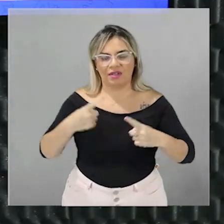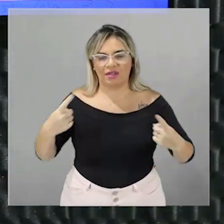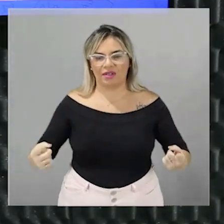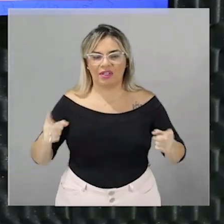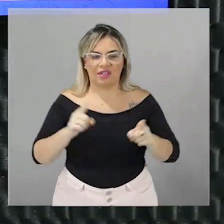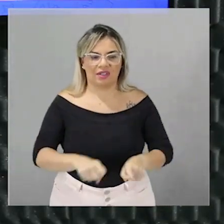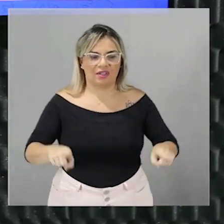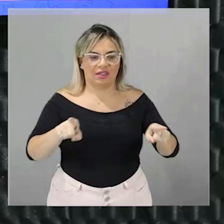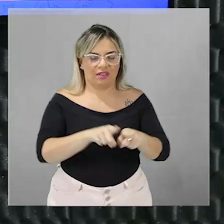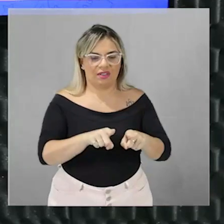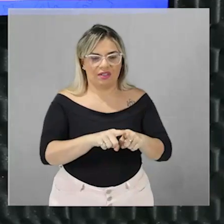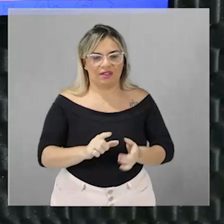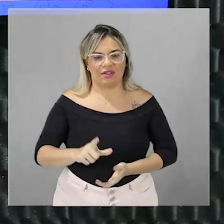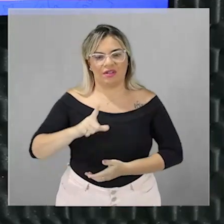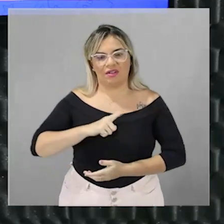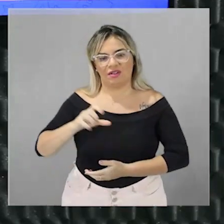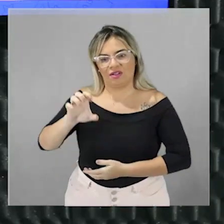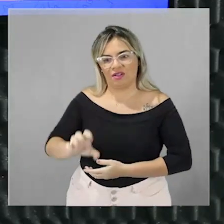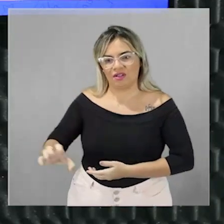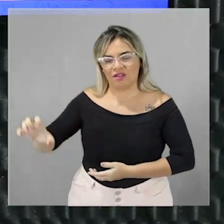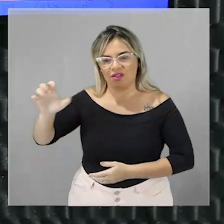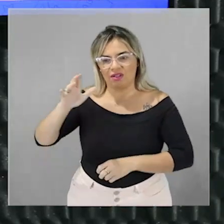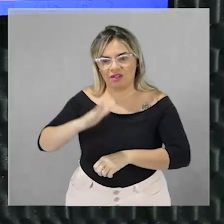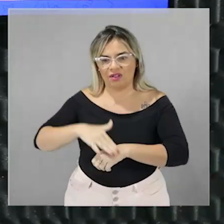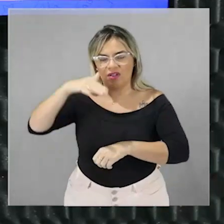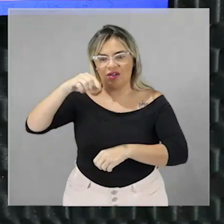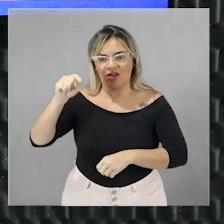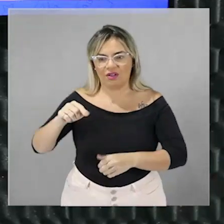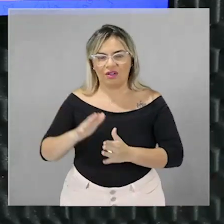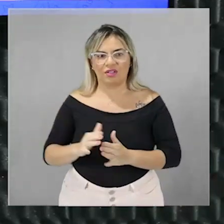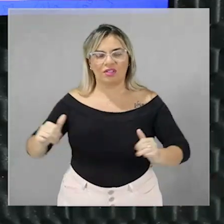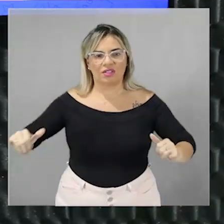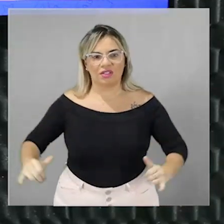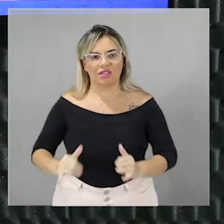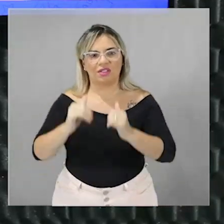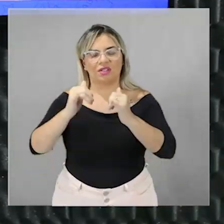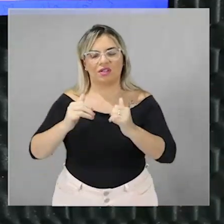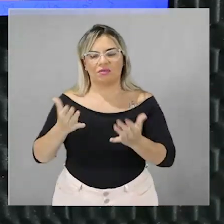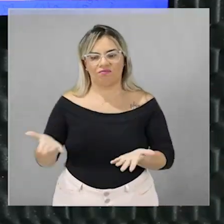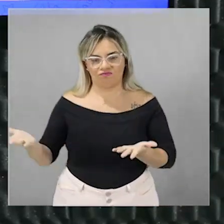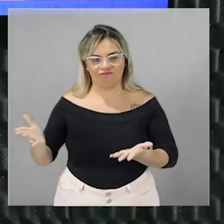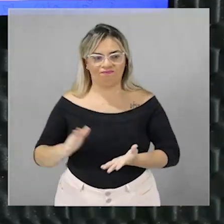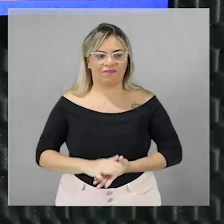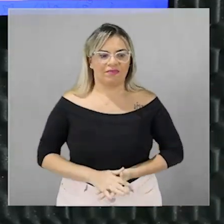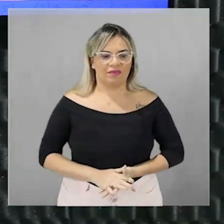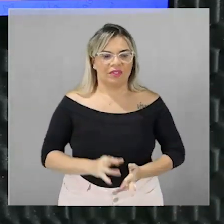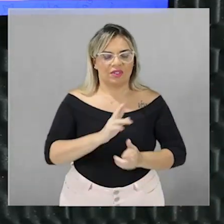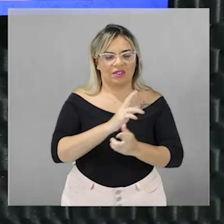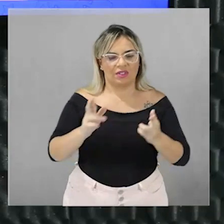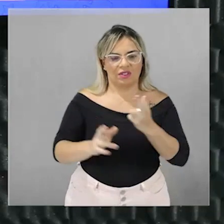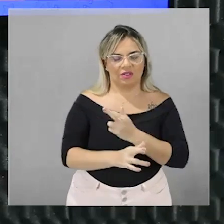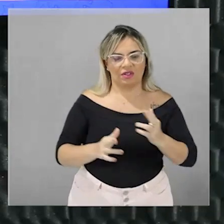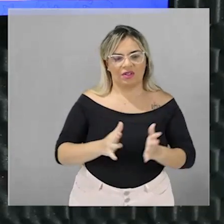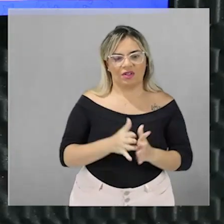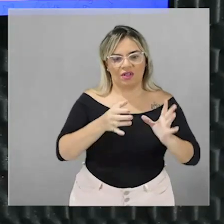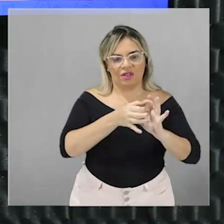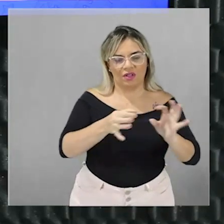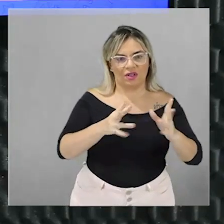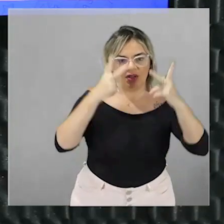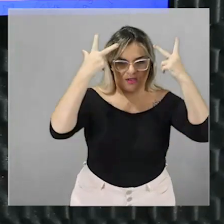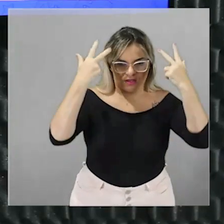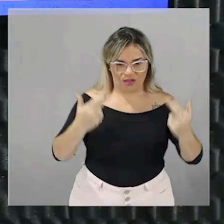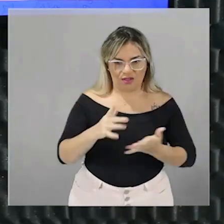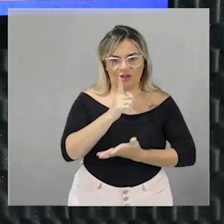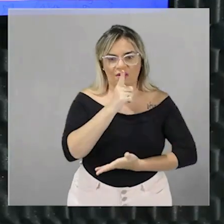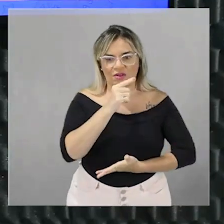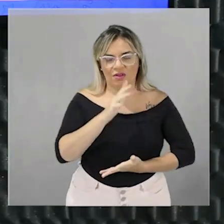se faz presente em regiões mais favorecidas em termos hidrológicos. A relação entre a disponibilidade natural da água